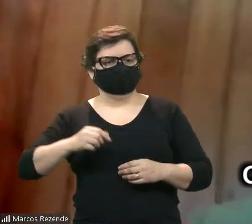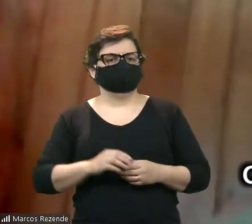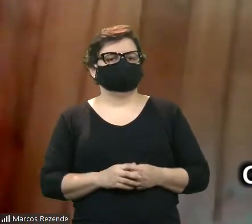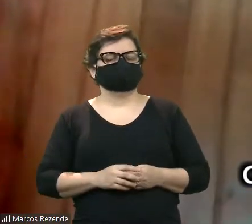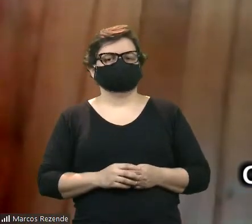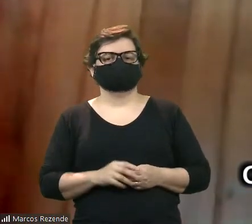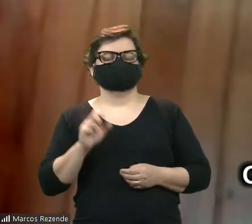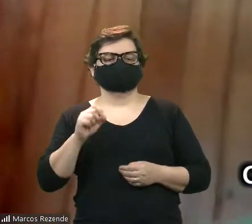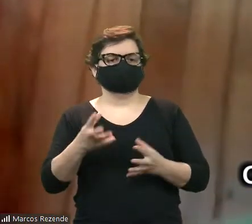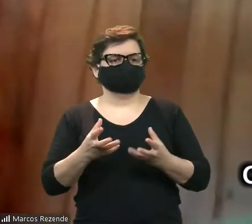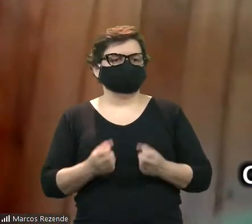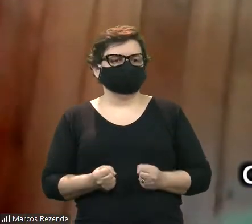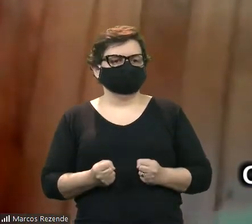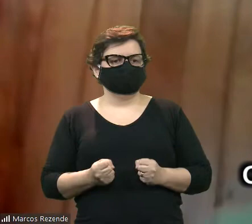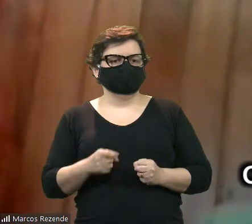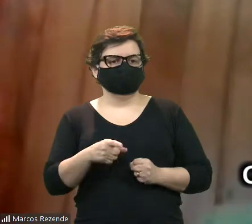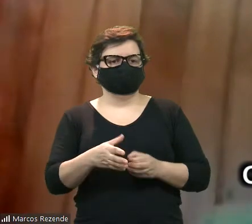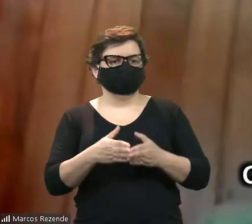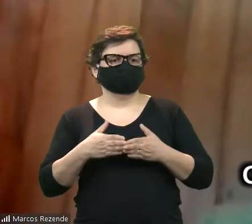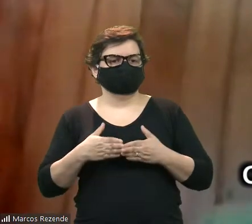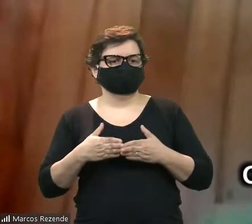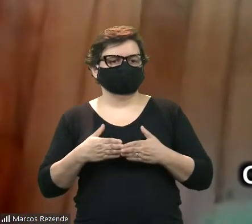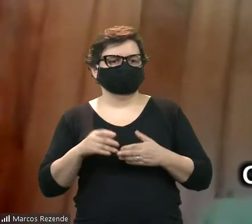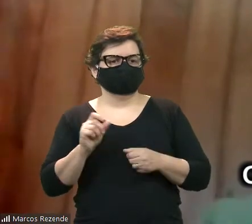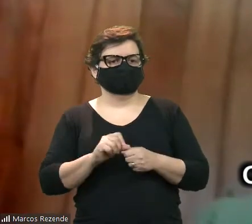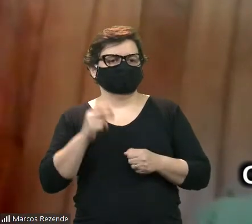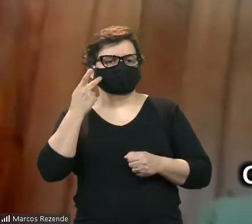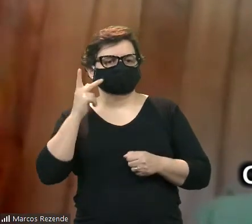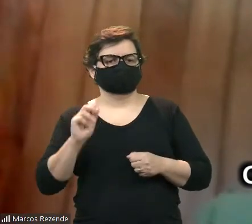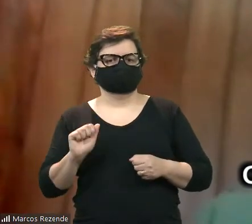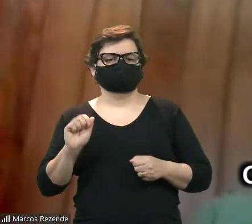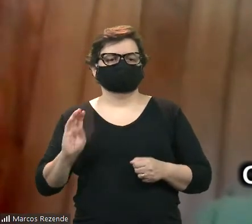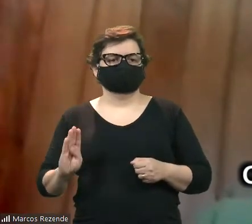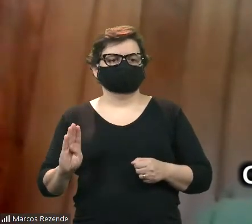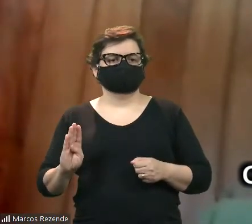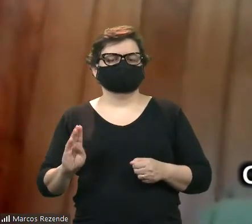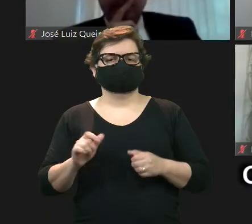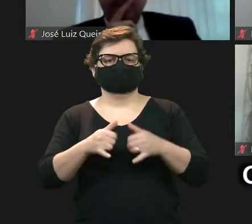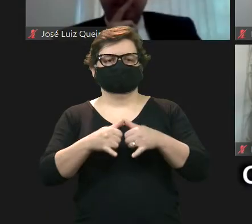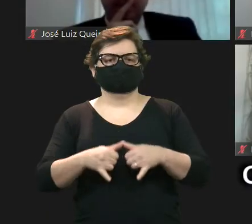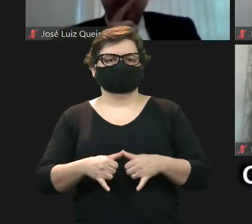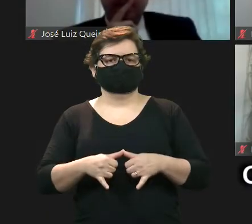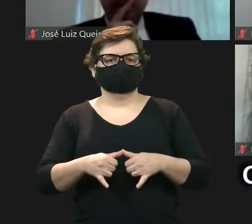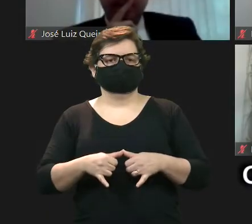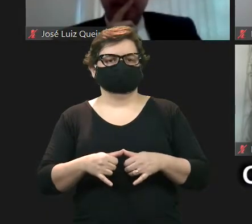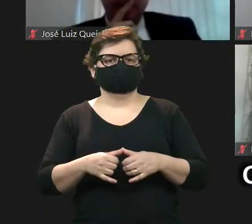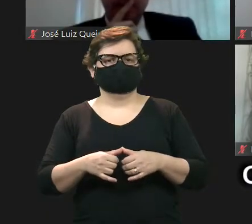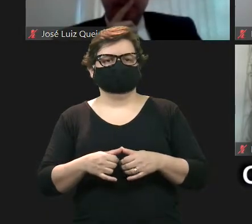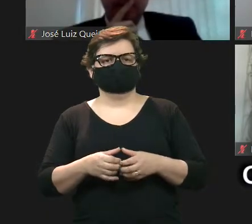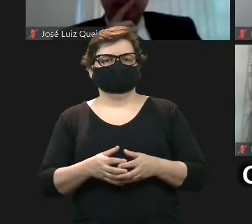os vereadores que aprovam o requerimento verbal formulado pelo vereador Albuquerque permaneçam como se encontram.